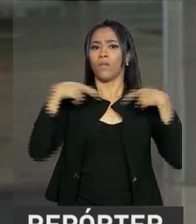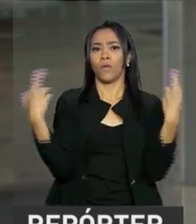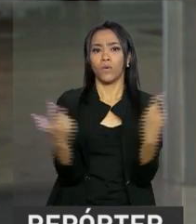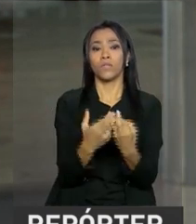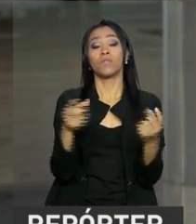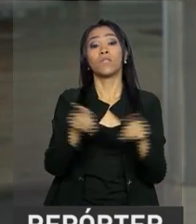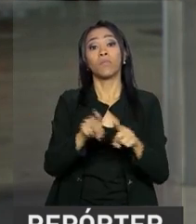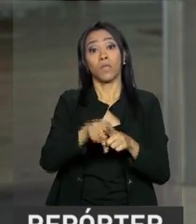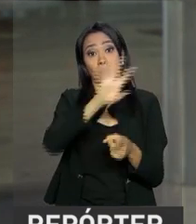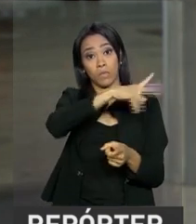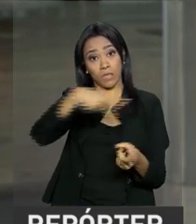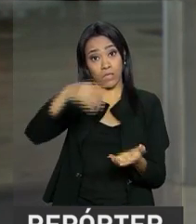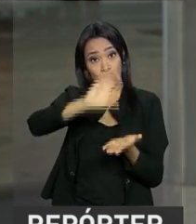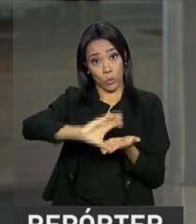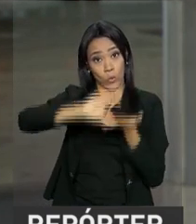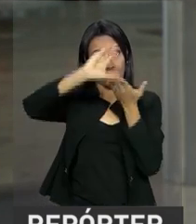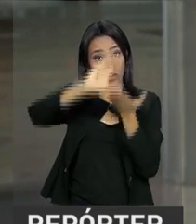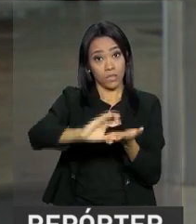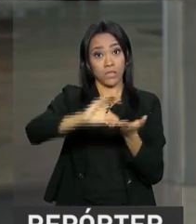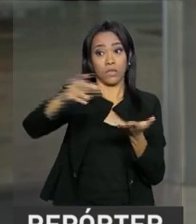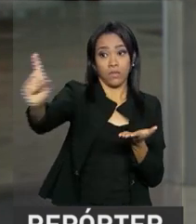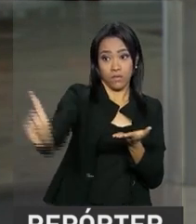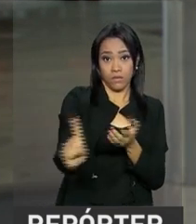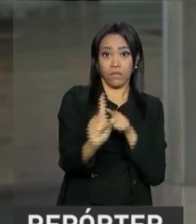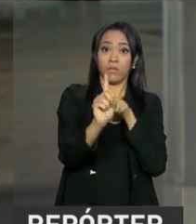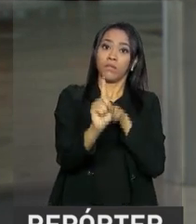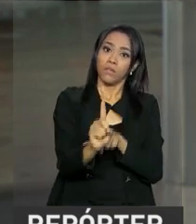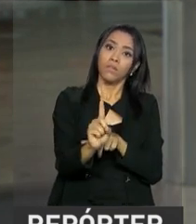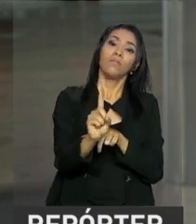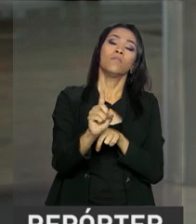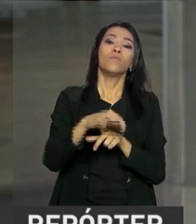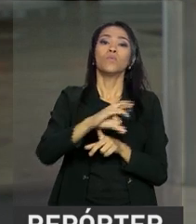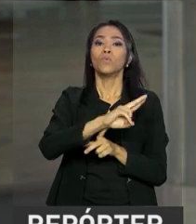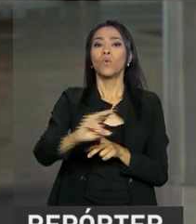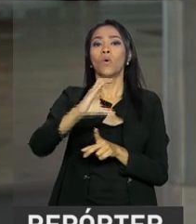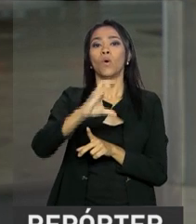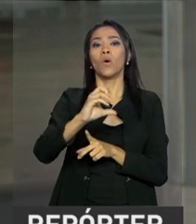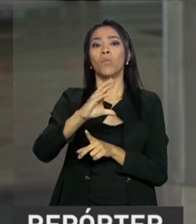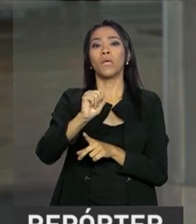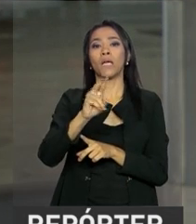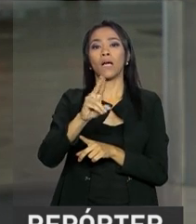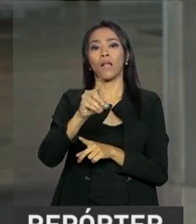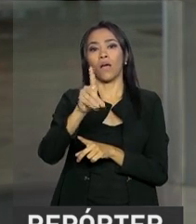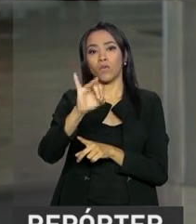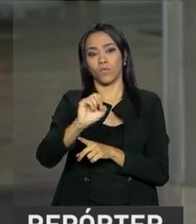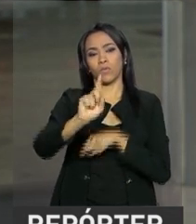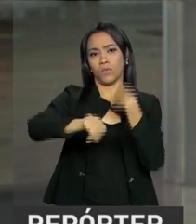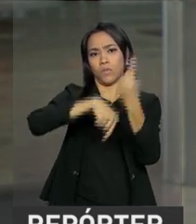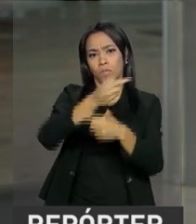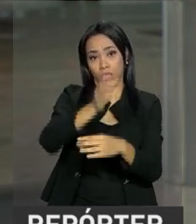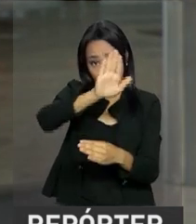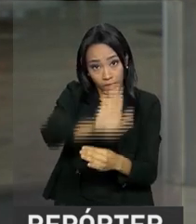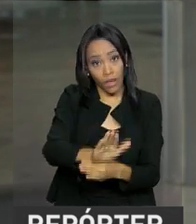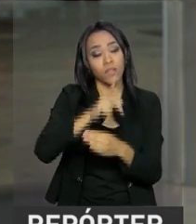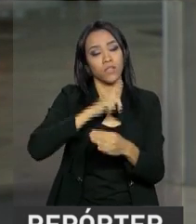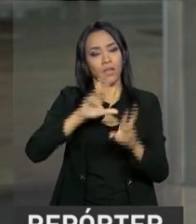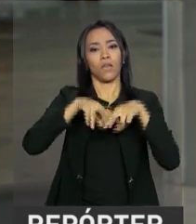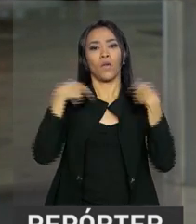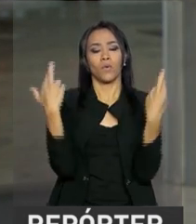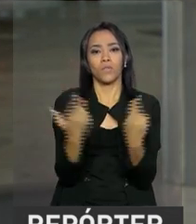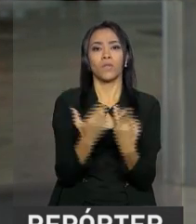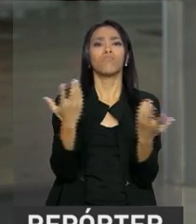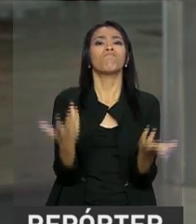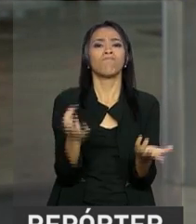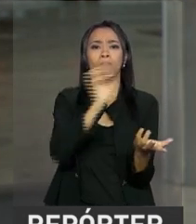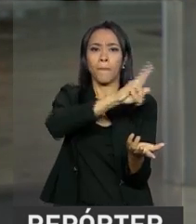sociedade beneficente Israelita brasileira Albert Einstein Cláudio luí lottenberg à tarde Michel Temer tem reunião com o